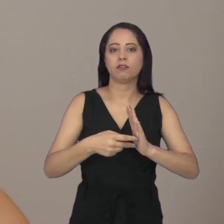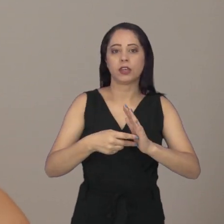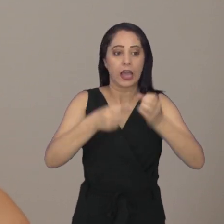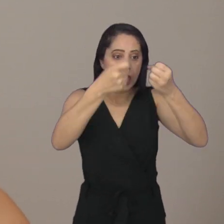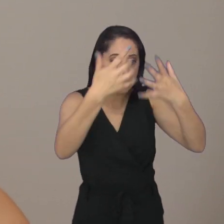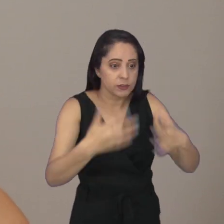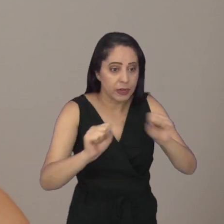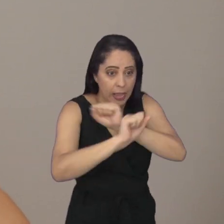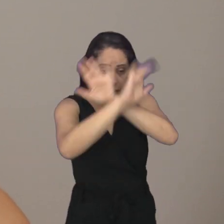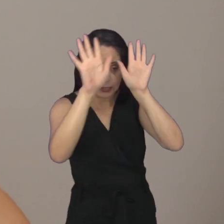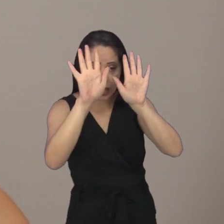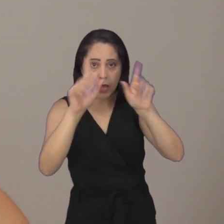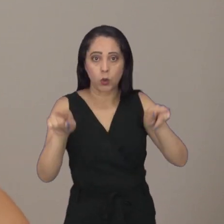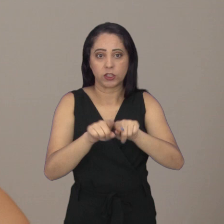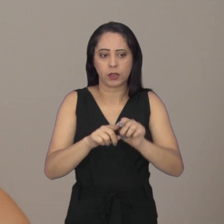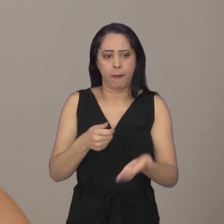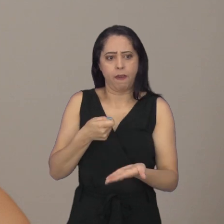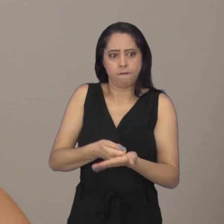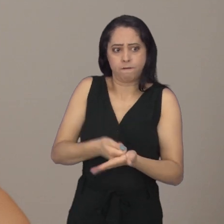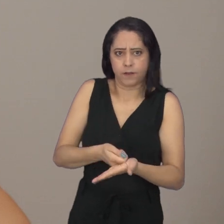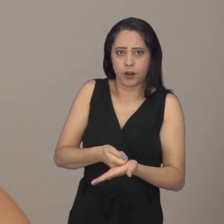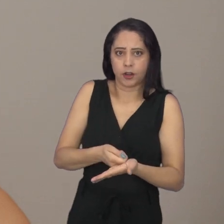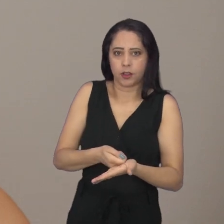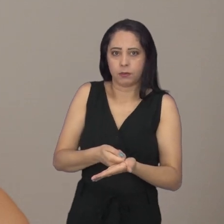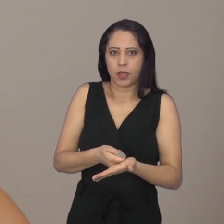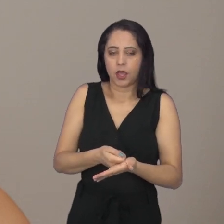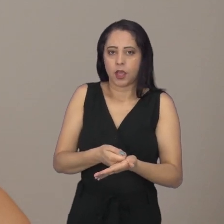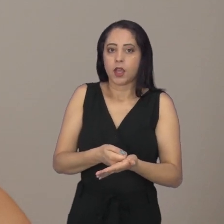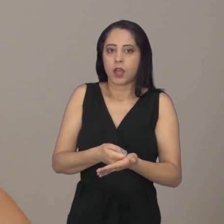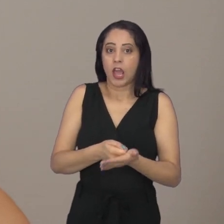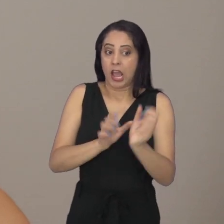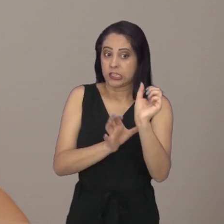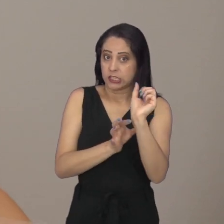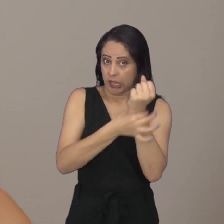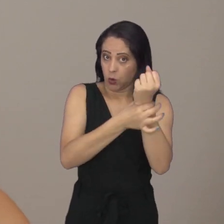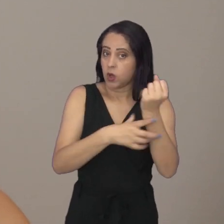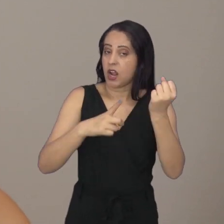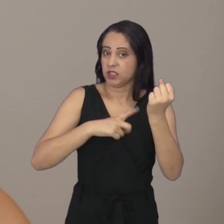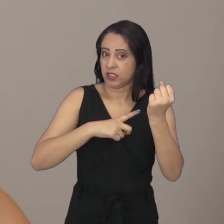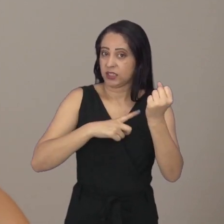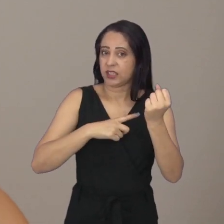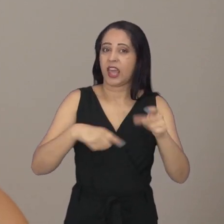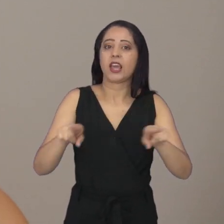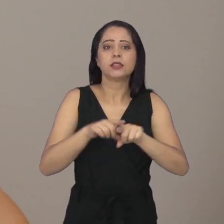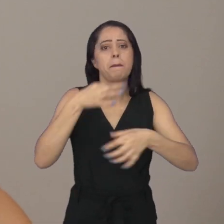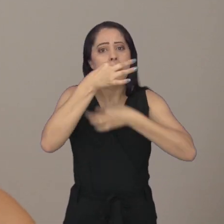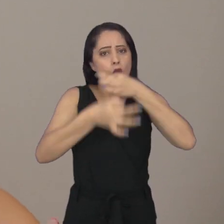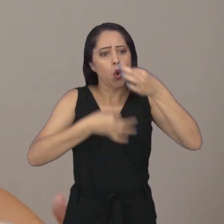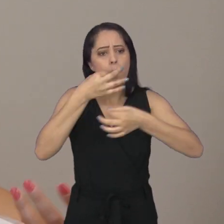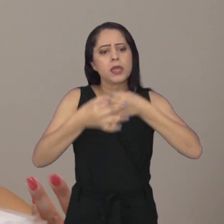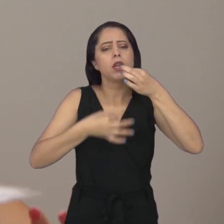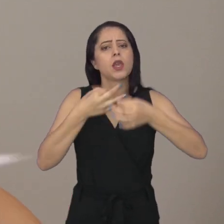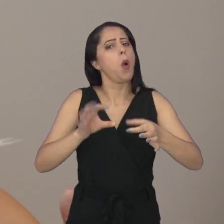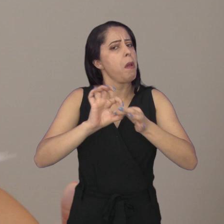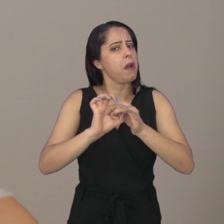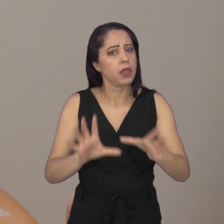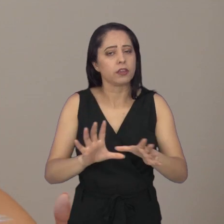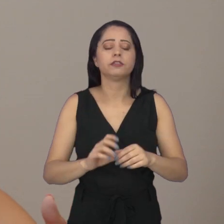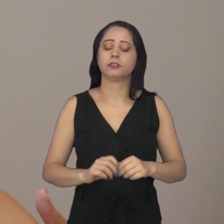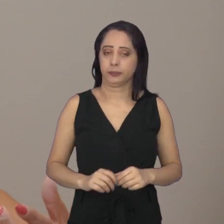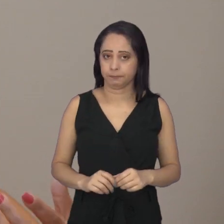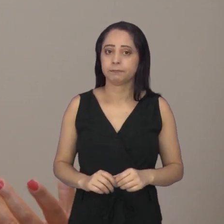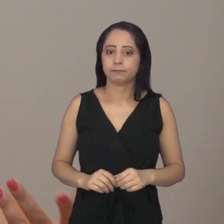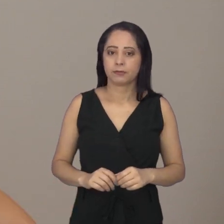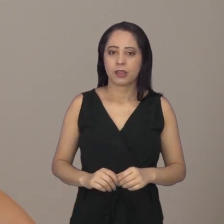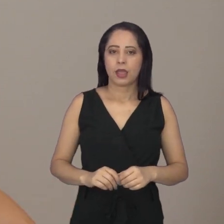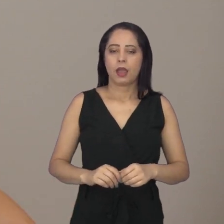claro e firme, ser autoconfiante e não ter receio de expor uma opinião. Saber como passar uma mensagem